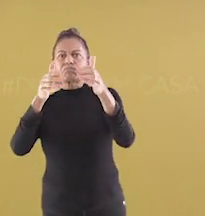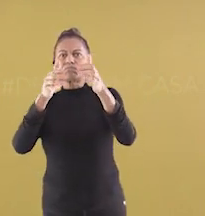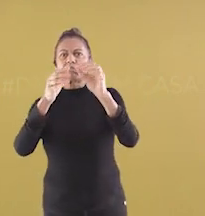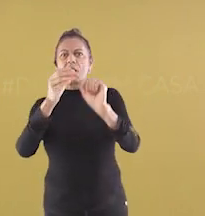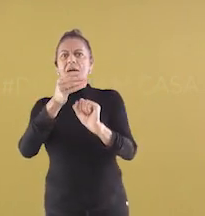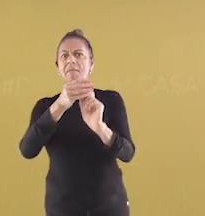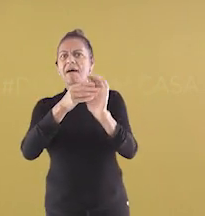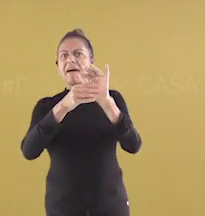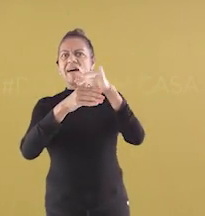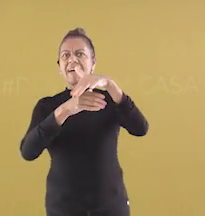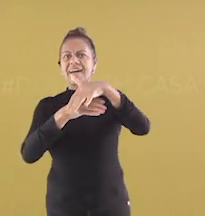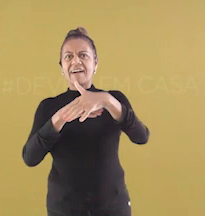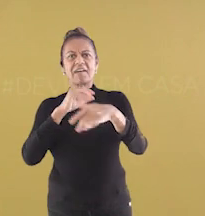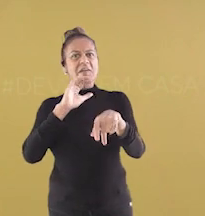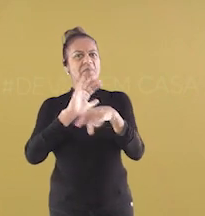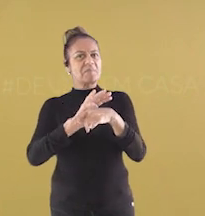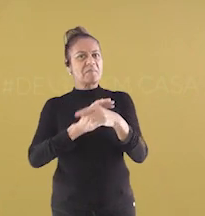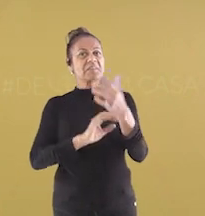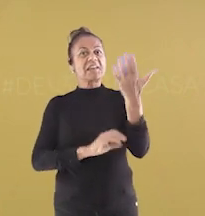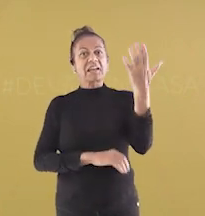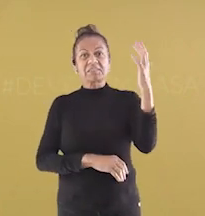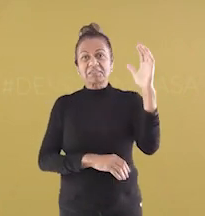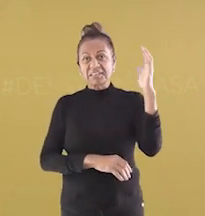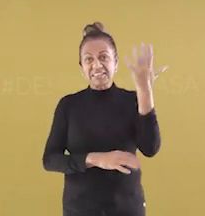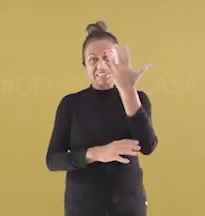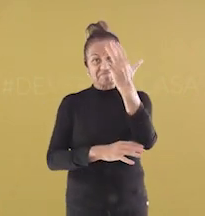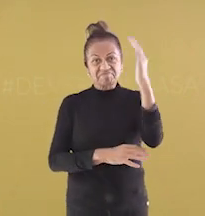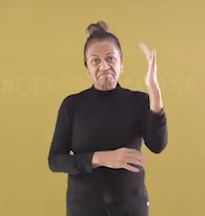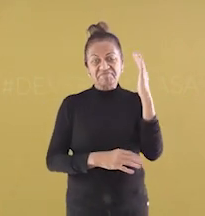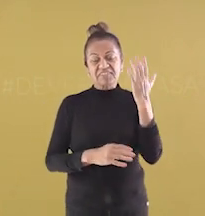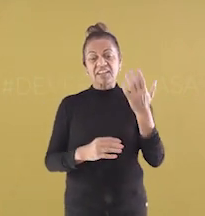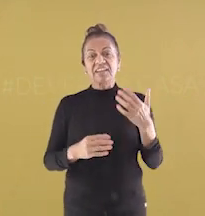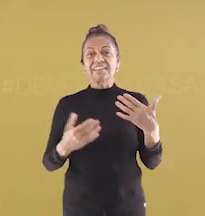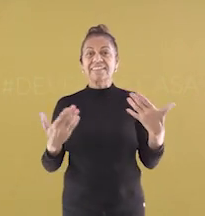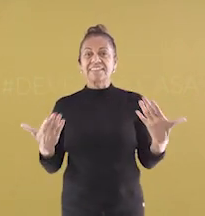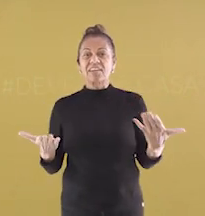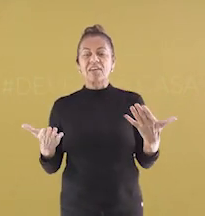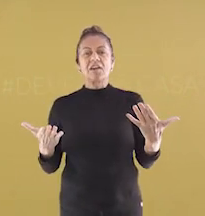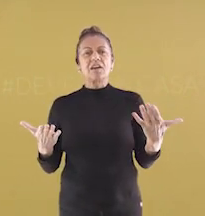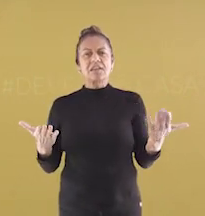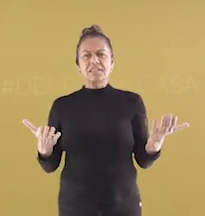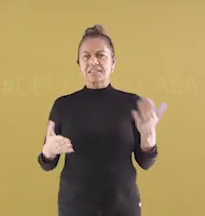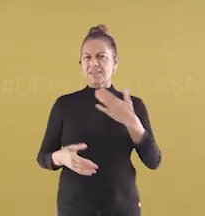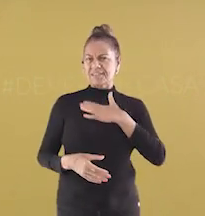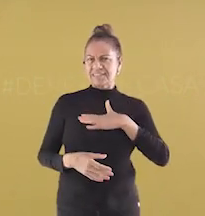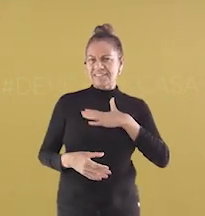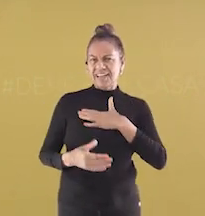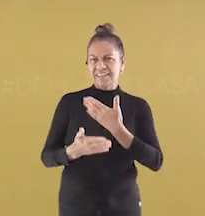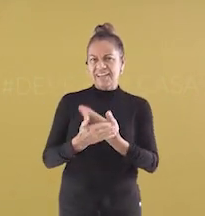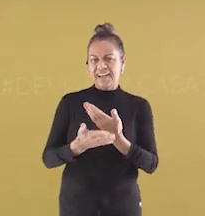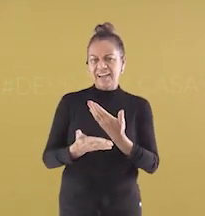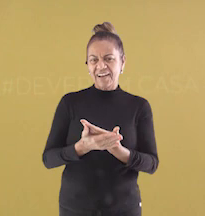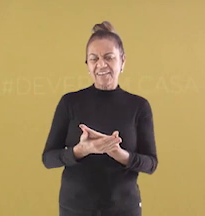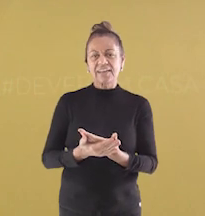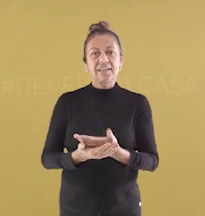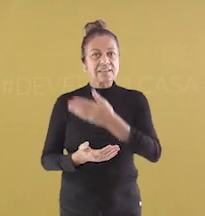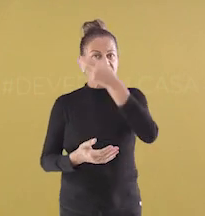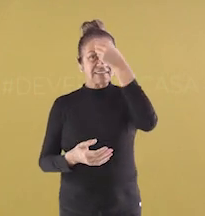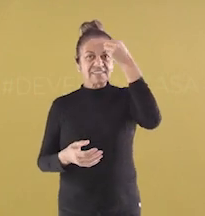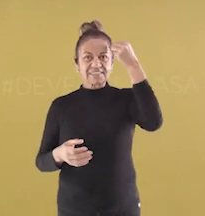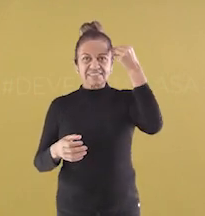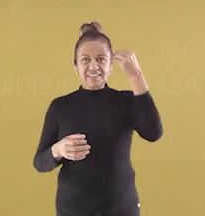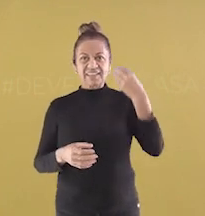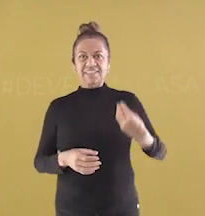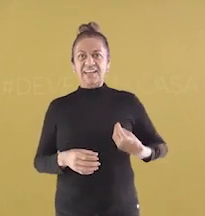e assustadores fenômenos da natureza. Gostaram da aula? Não esqueça de marcar também a sua